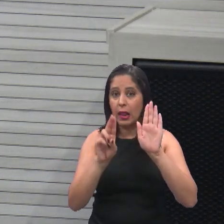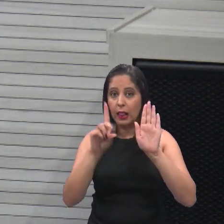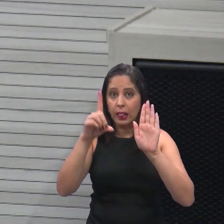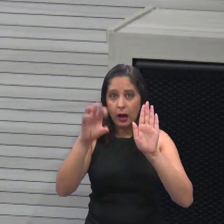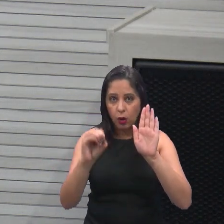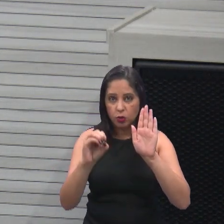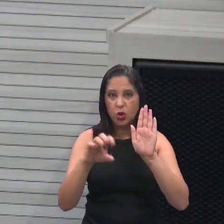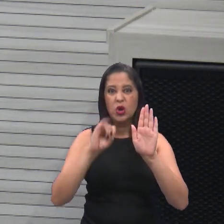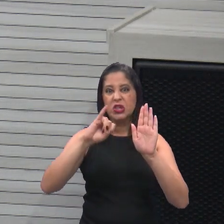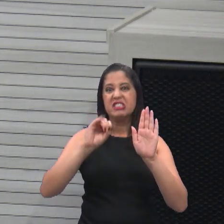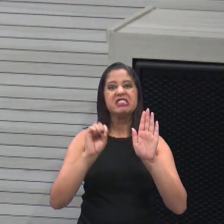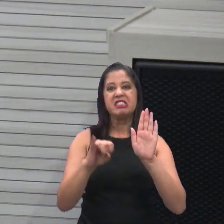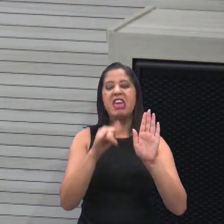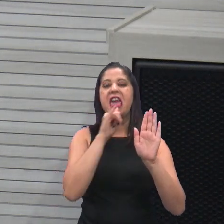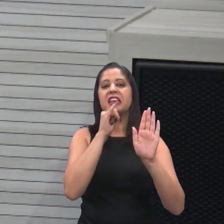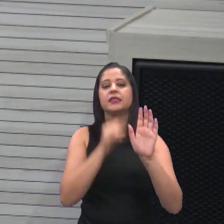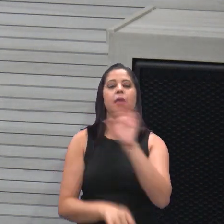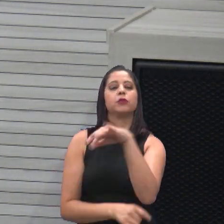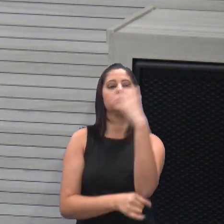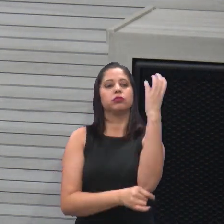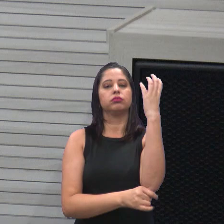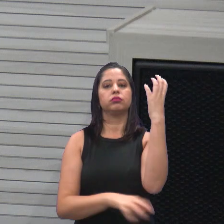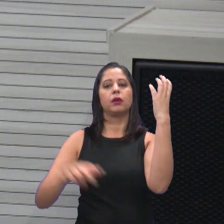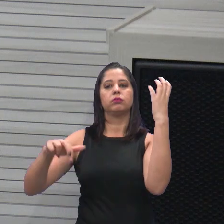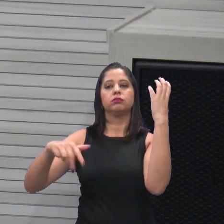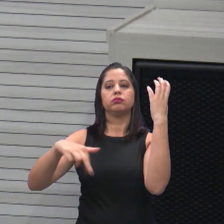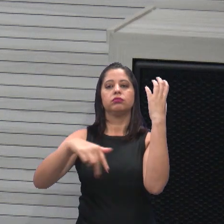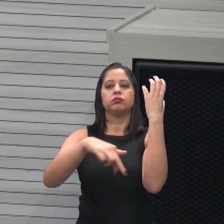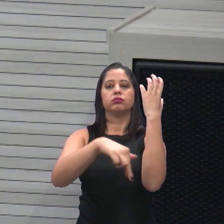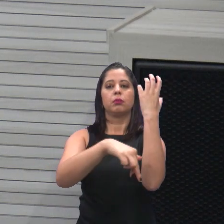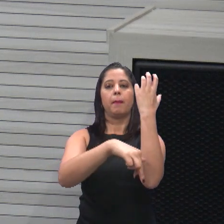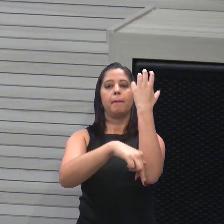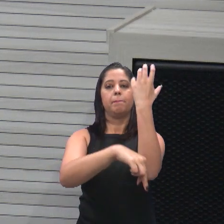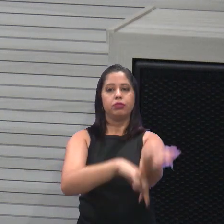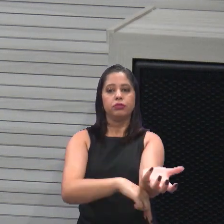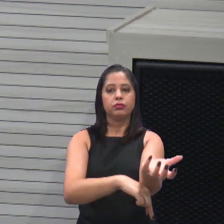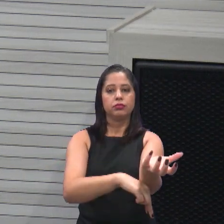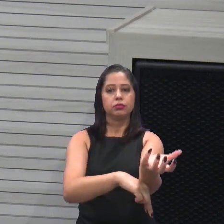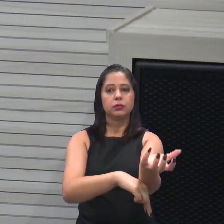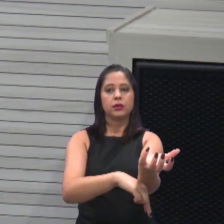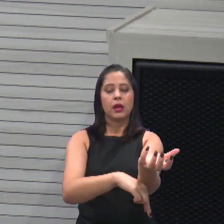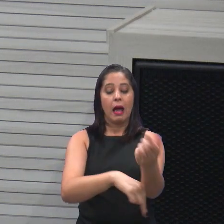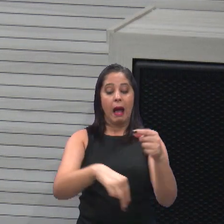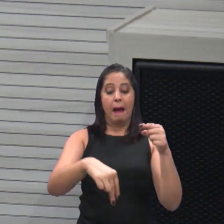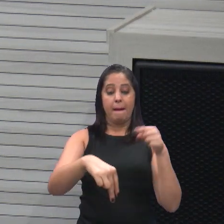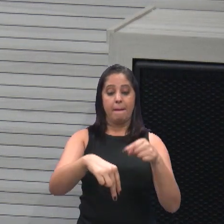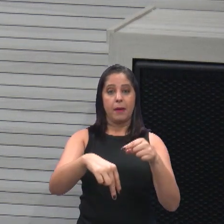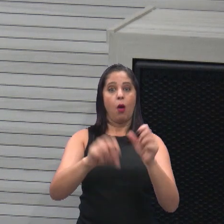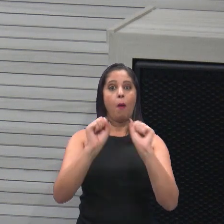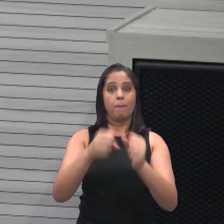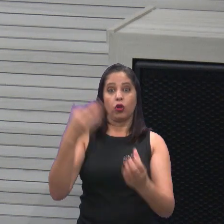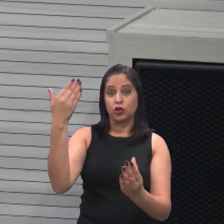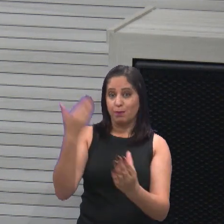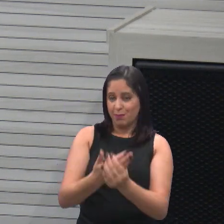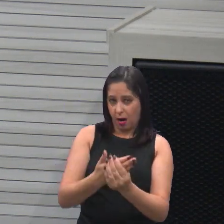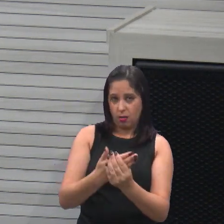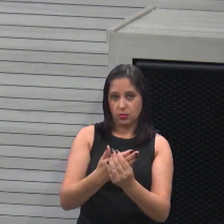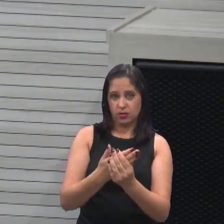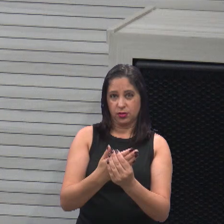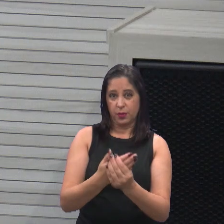por exemplo, tem inclusive processo criminal, né? Porque se você tem um laudo e não